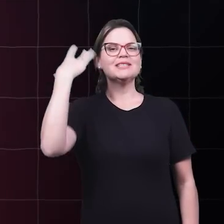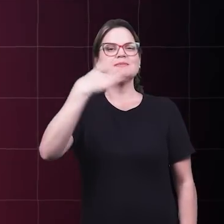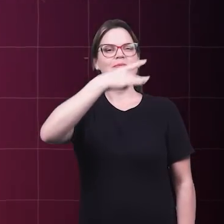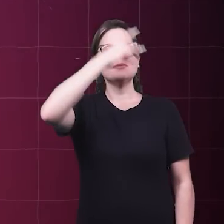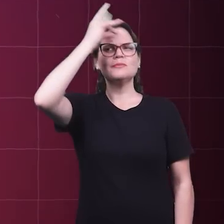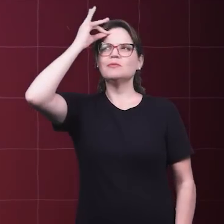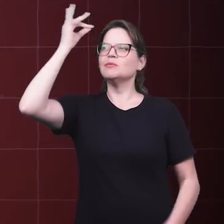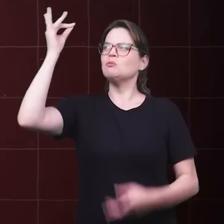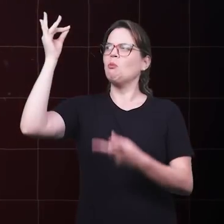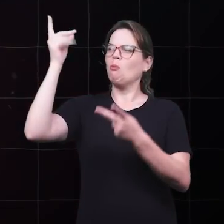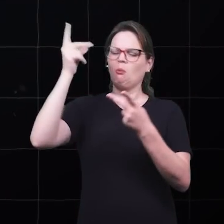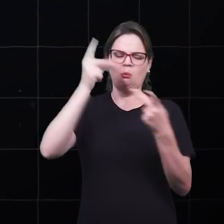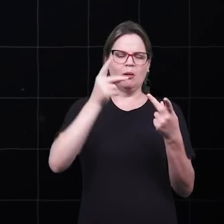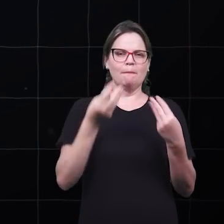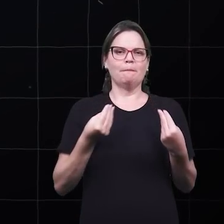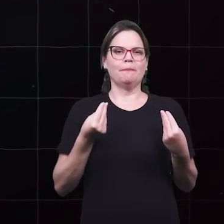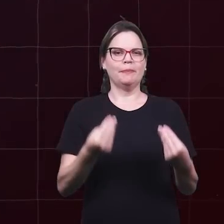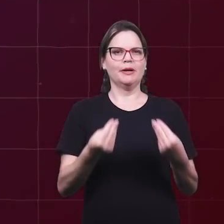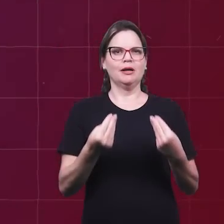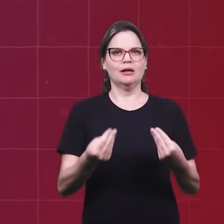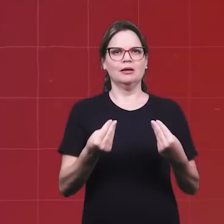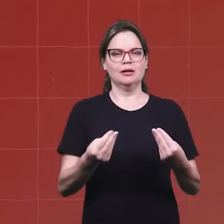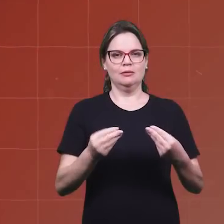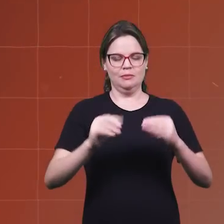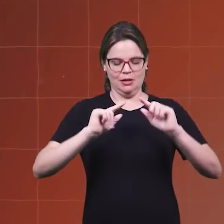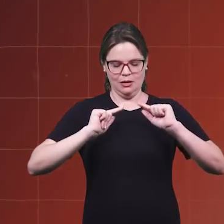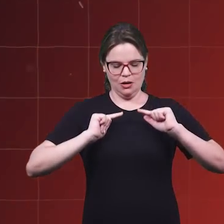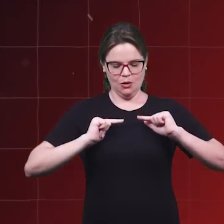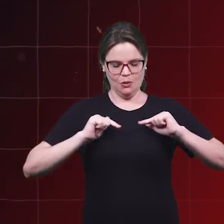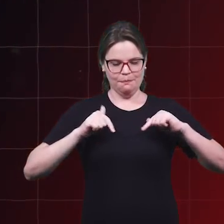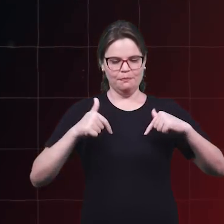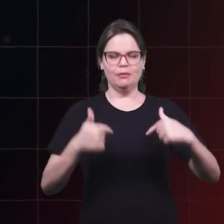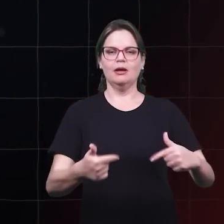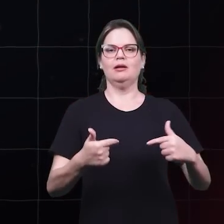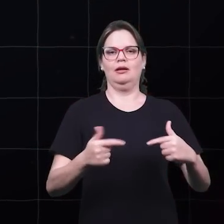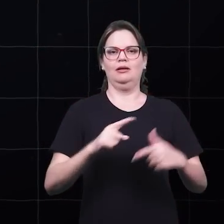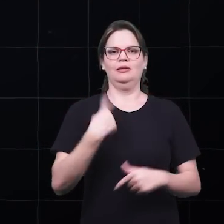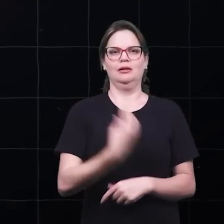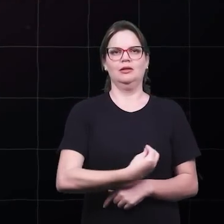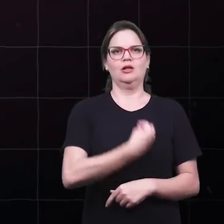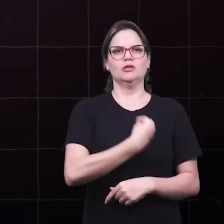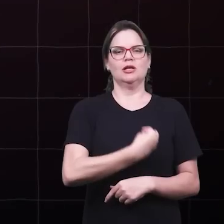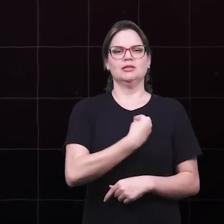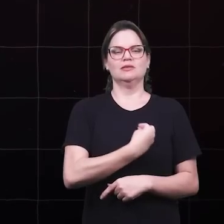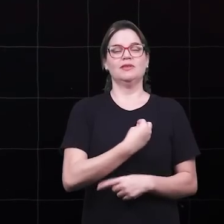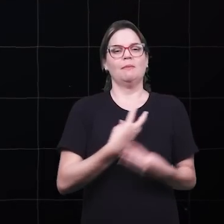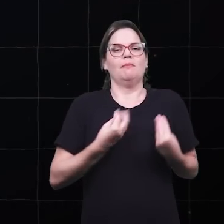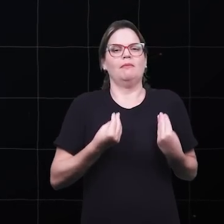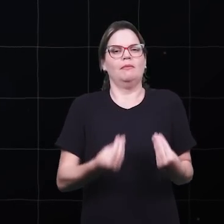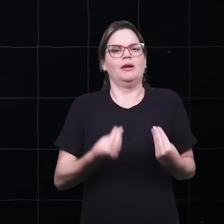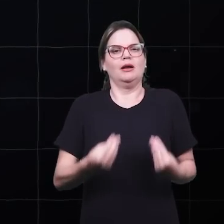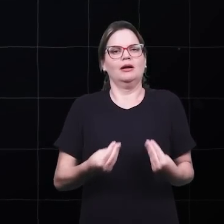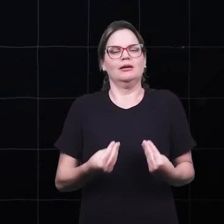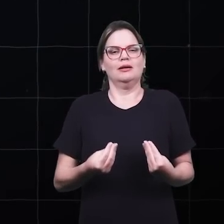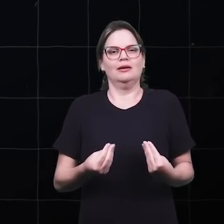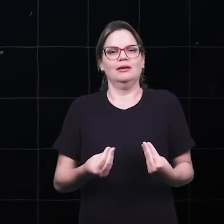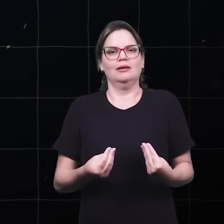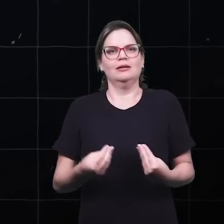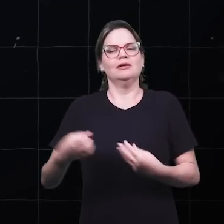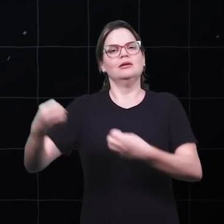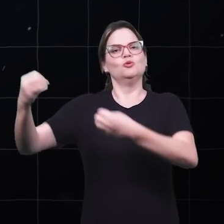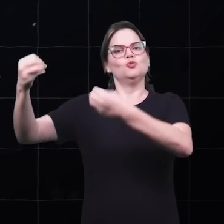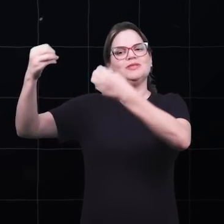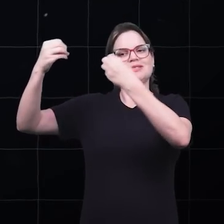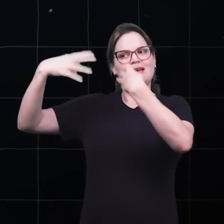para operar de uma forma na nossa vida, e ele foi enviado para nos ensinar e para